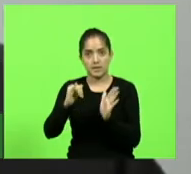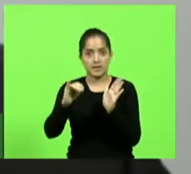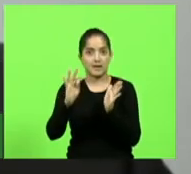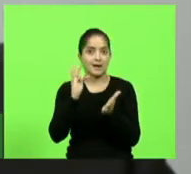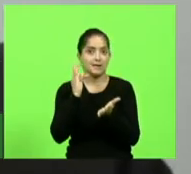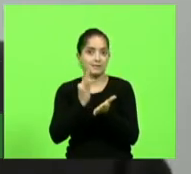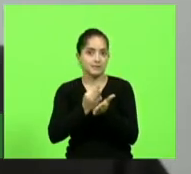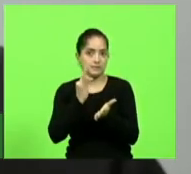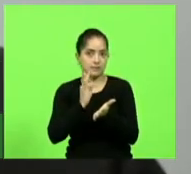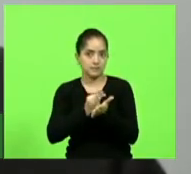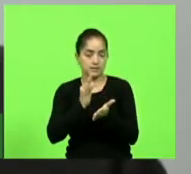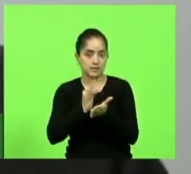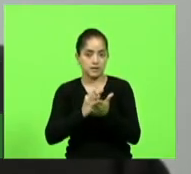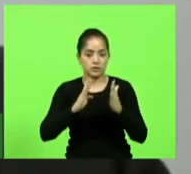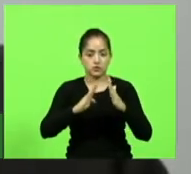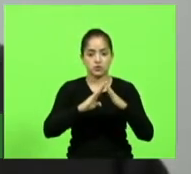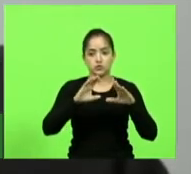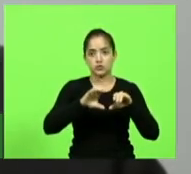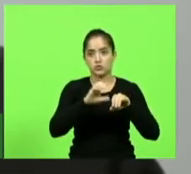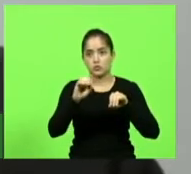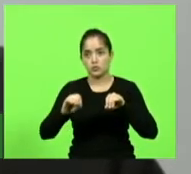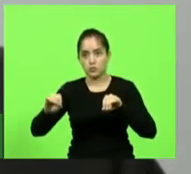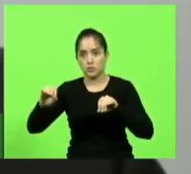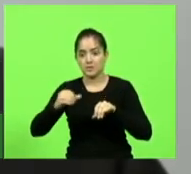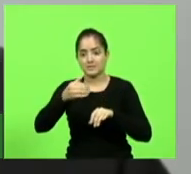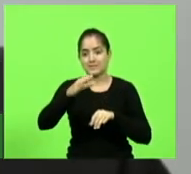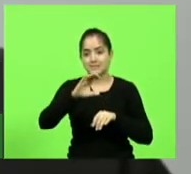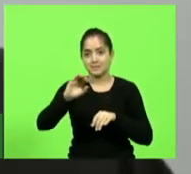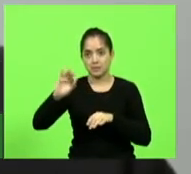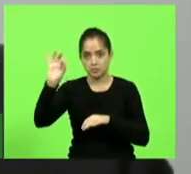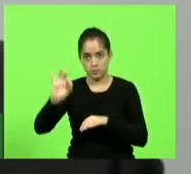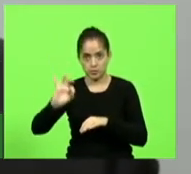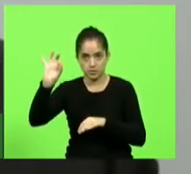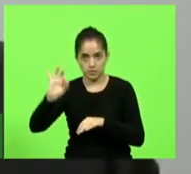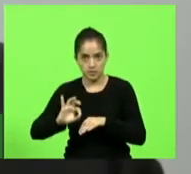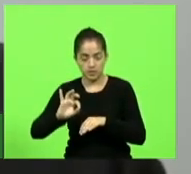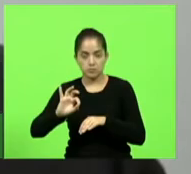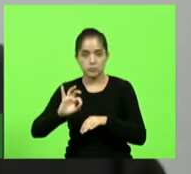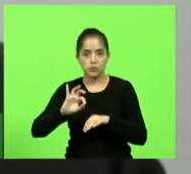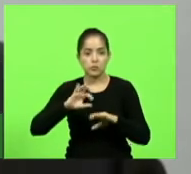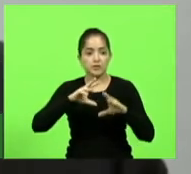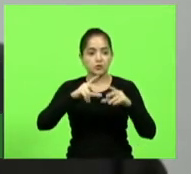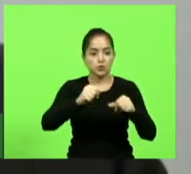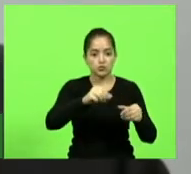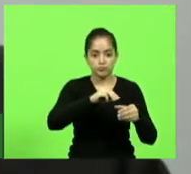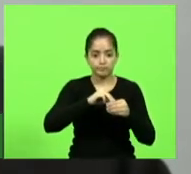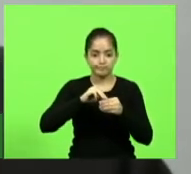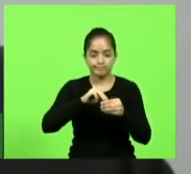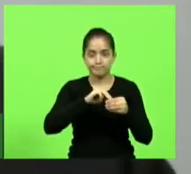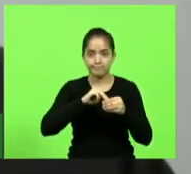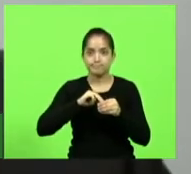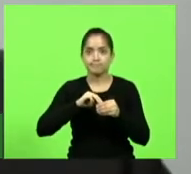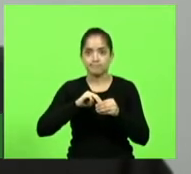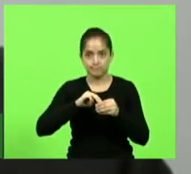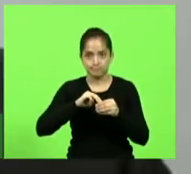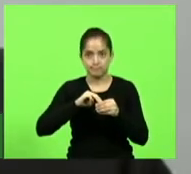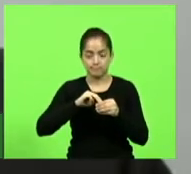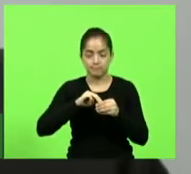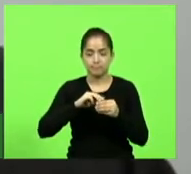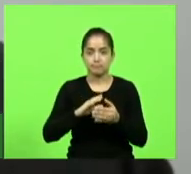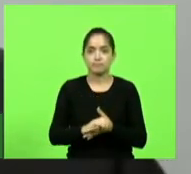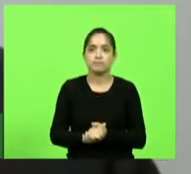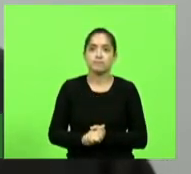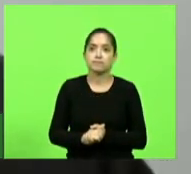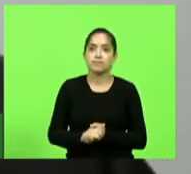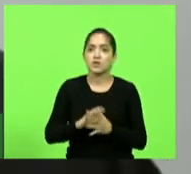cobra 100% do que se consome de água em todos os municípios administrados pela mesma.